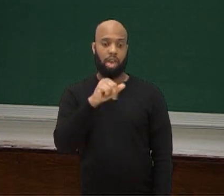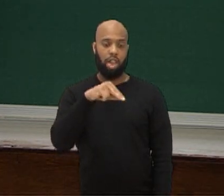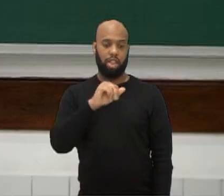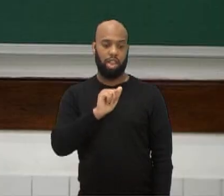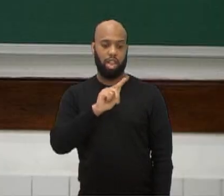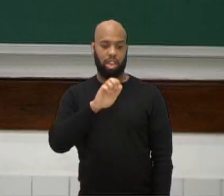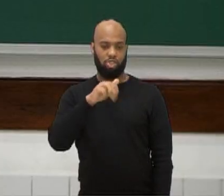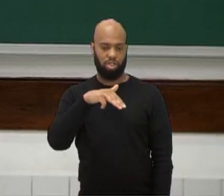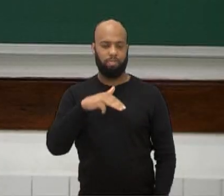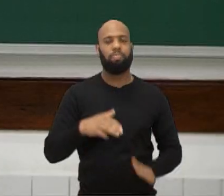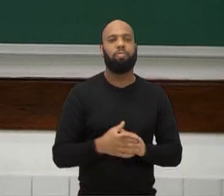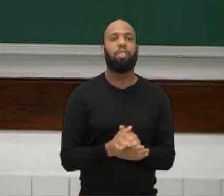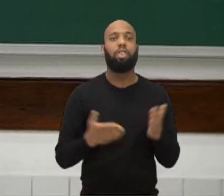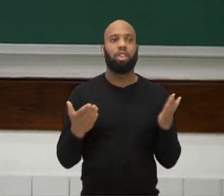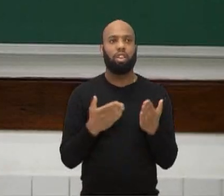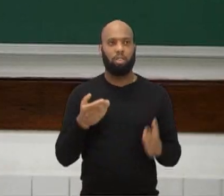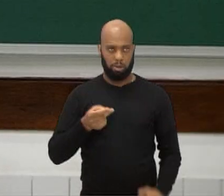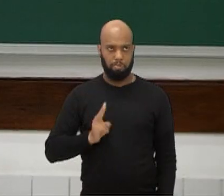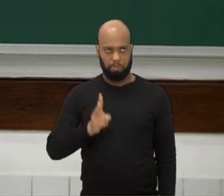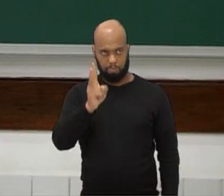Ok? Vamos em frente?